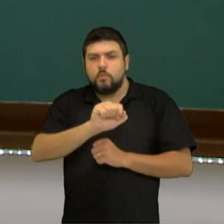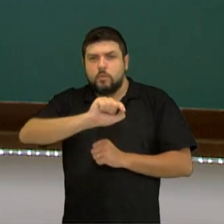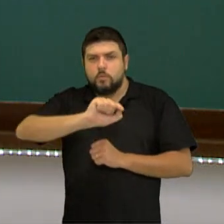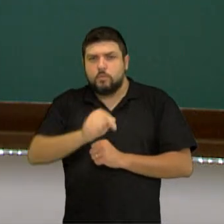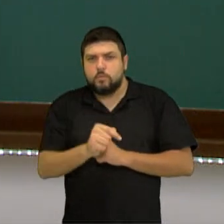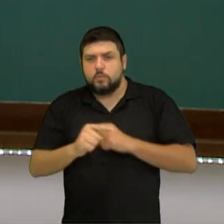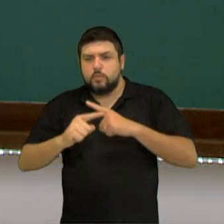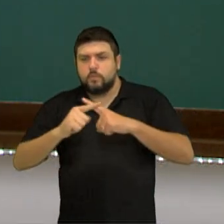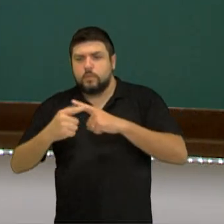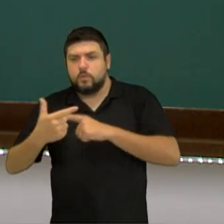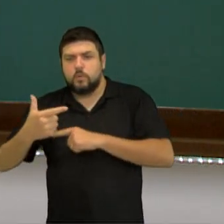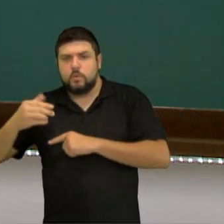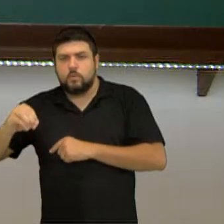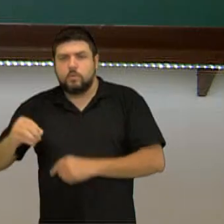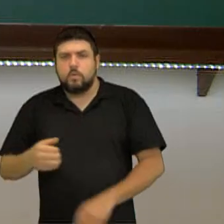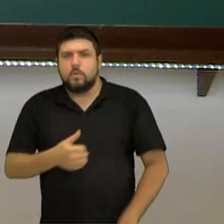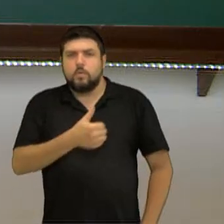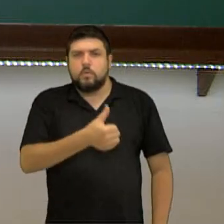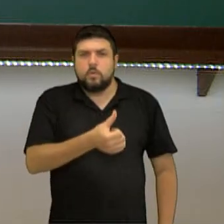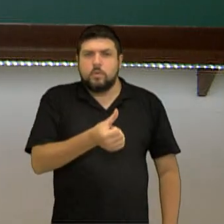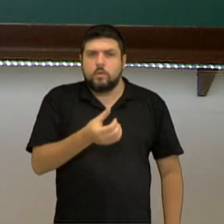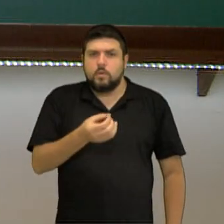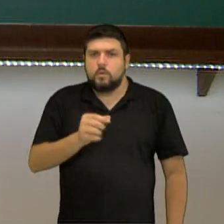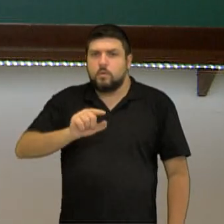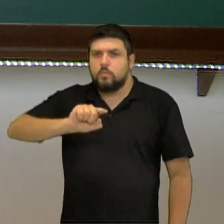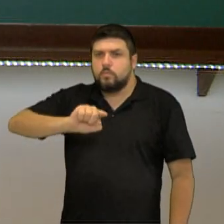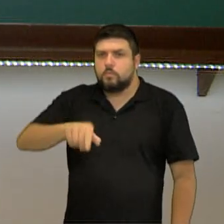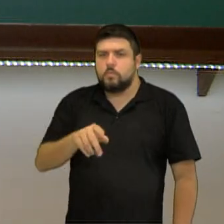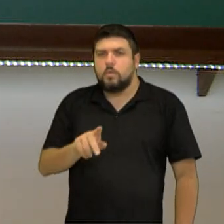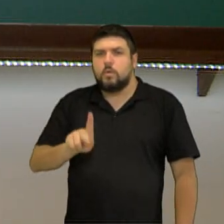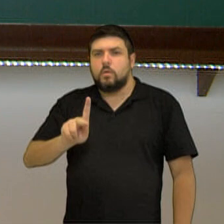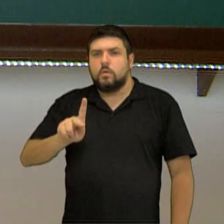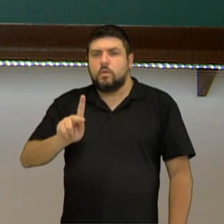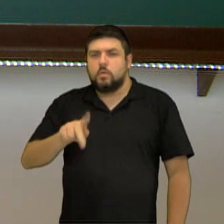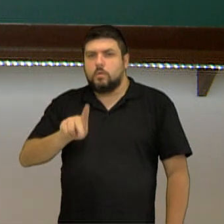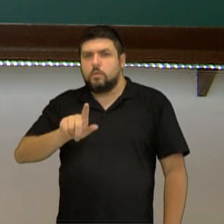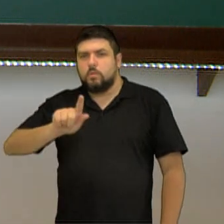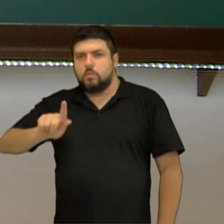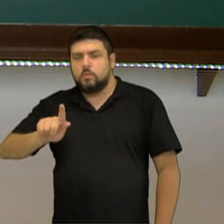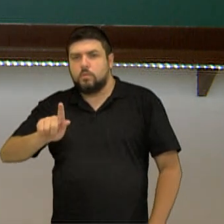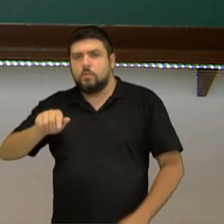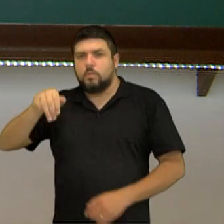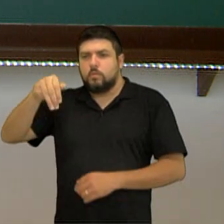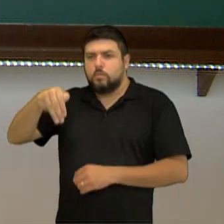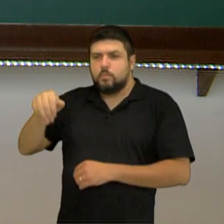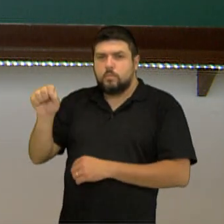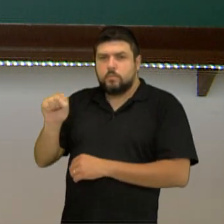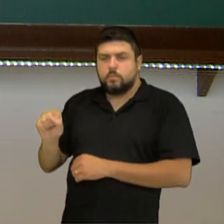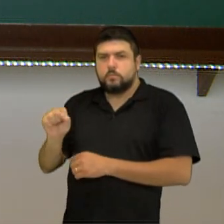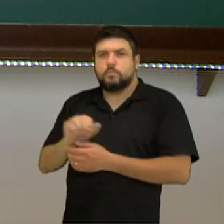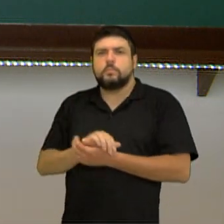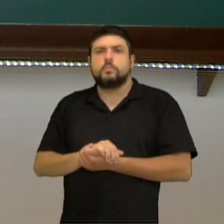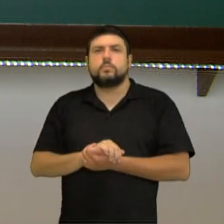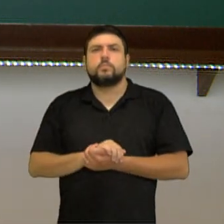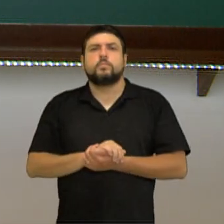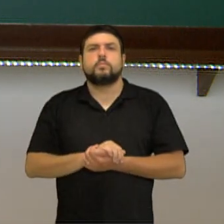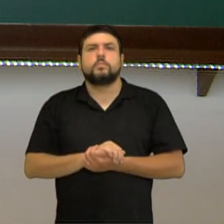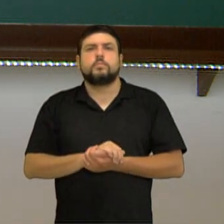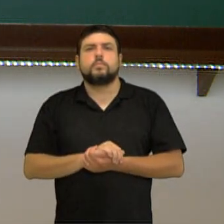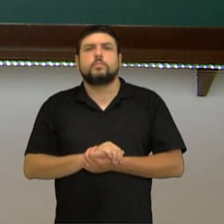20, 160.000 quilograma por metro por segundo. Beleza?